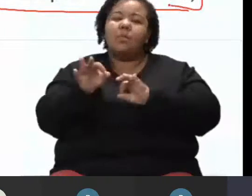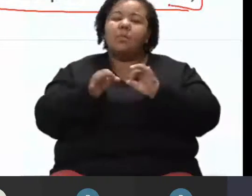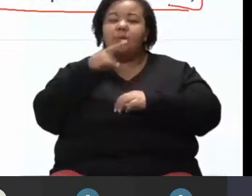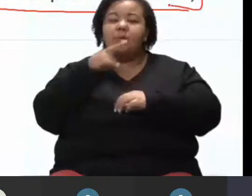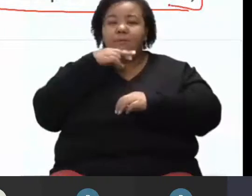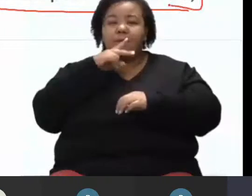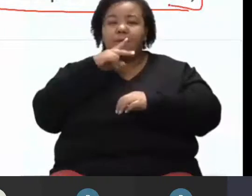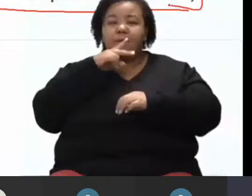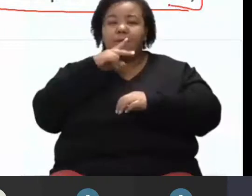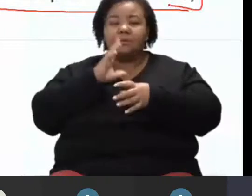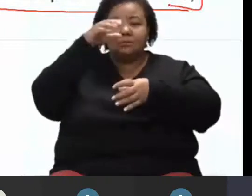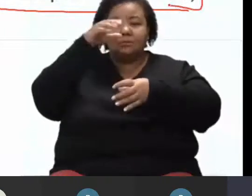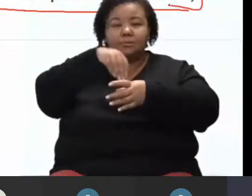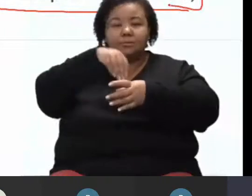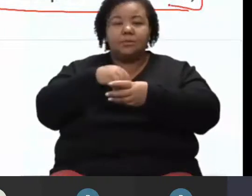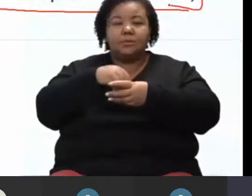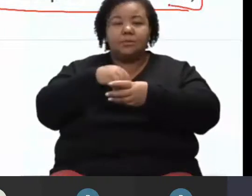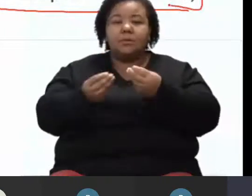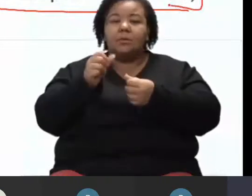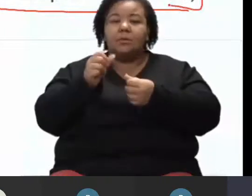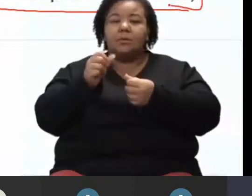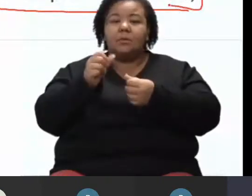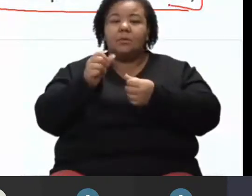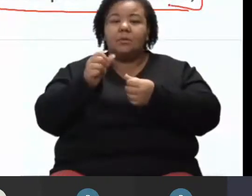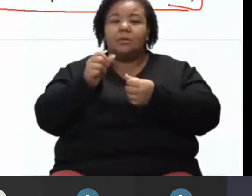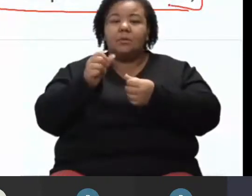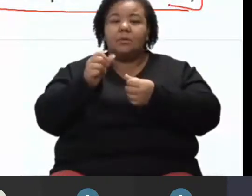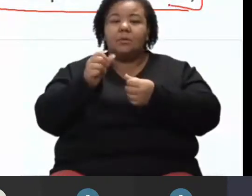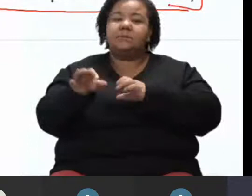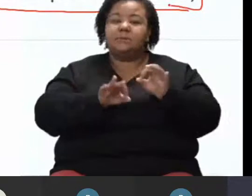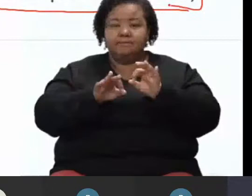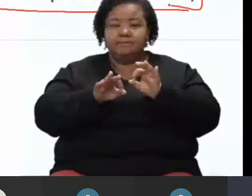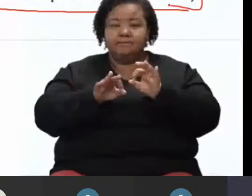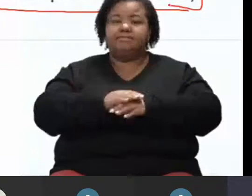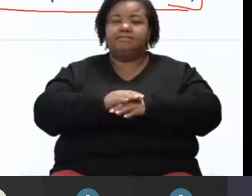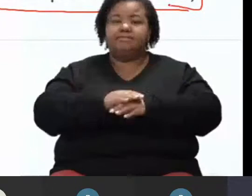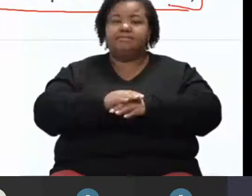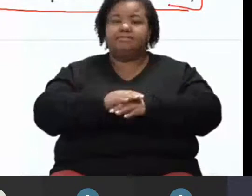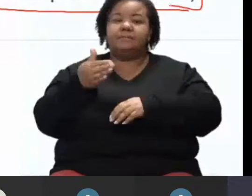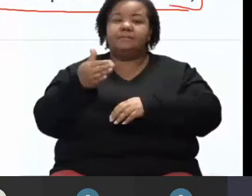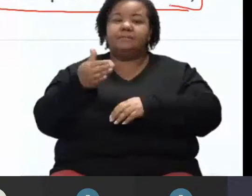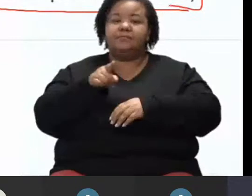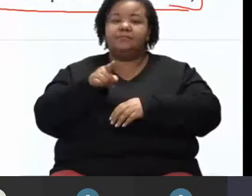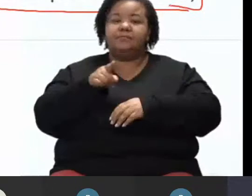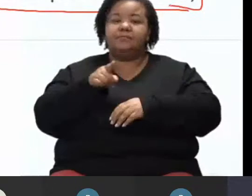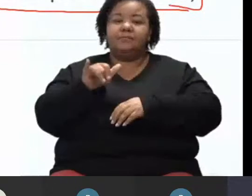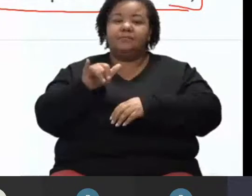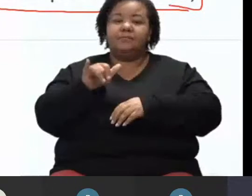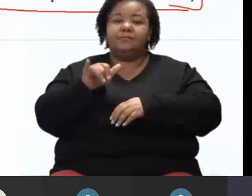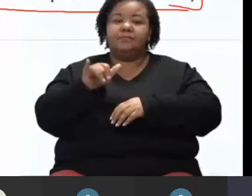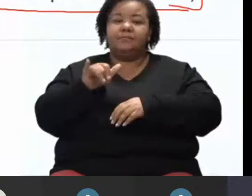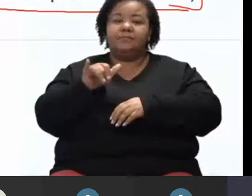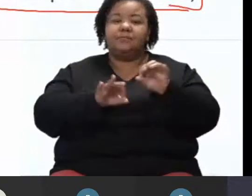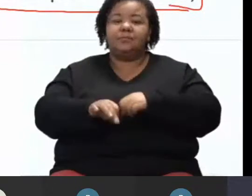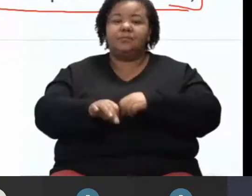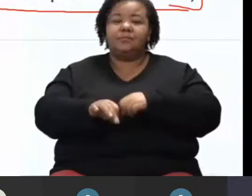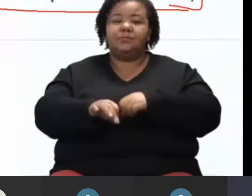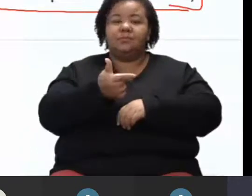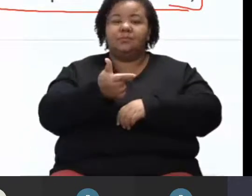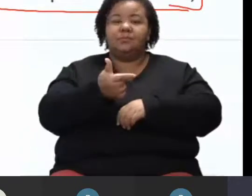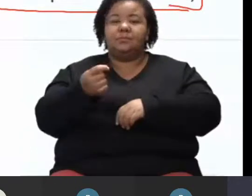presentes nesse meio e também como você fará para prepará-lo. E aí, então, você vai preparar